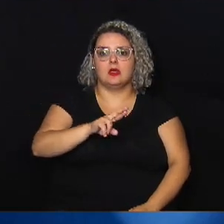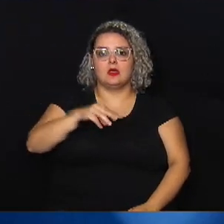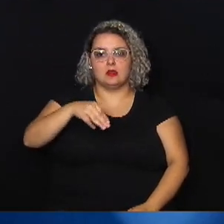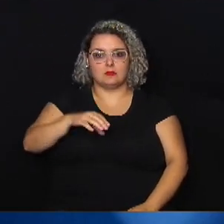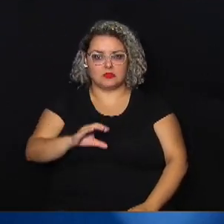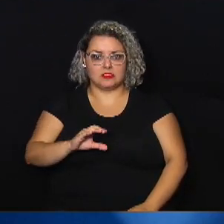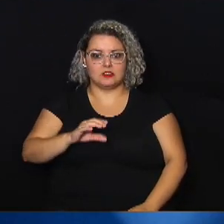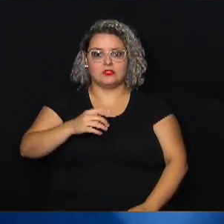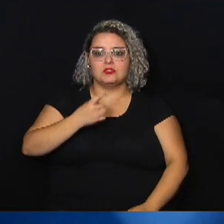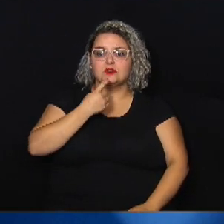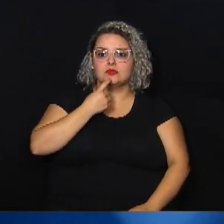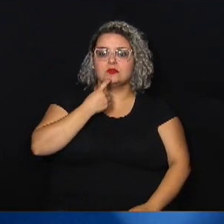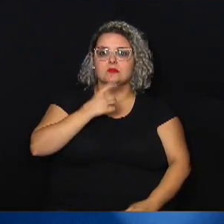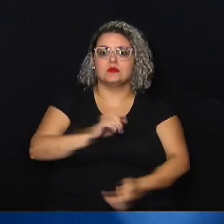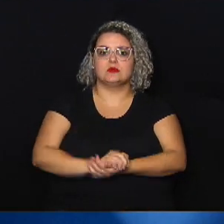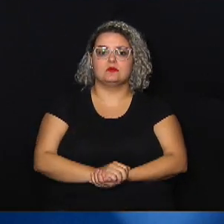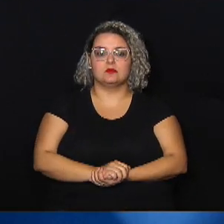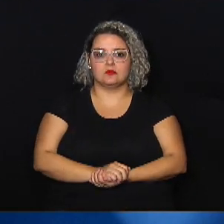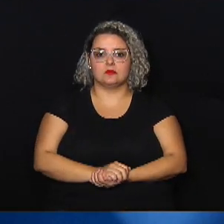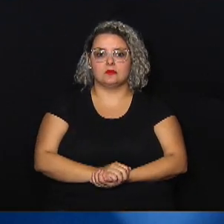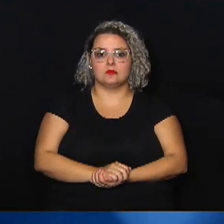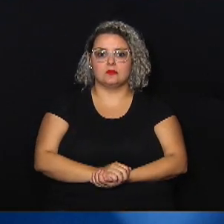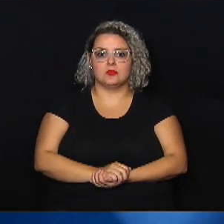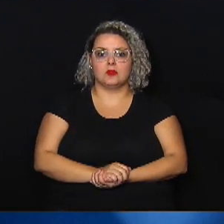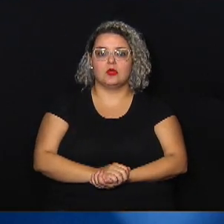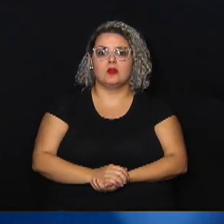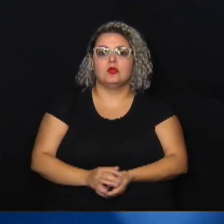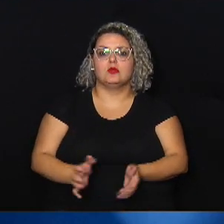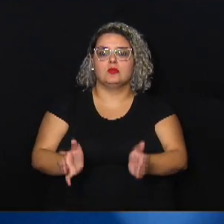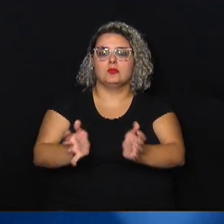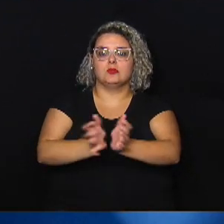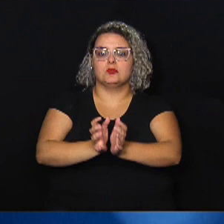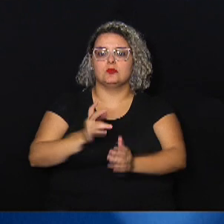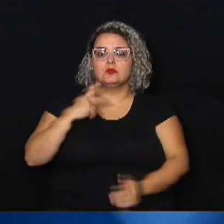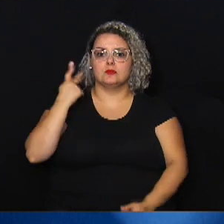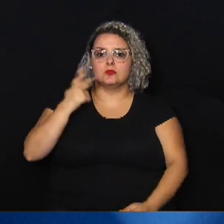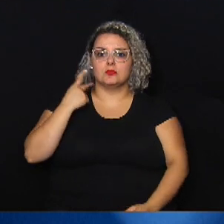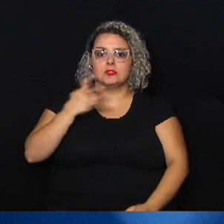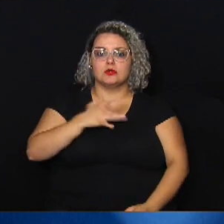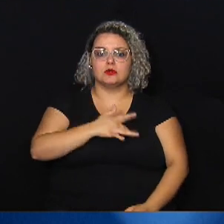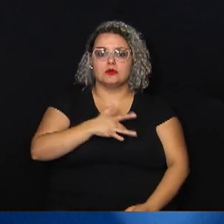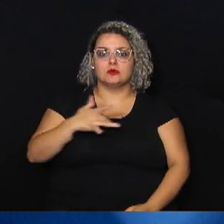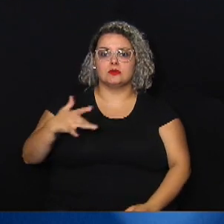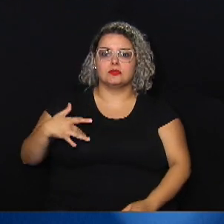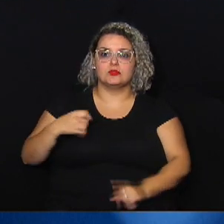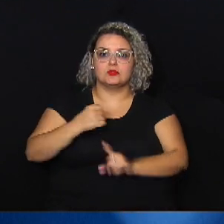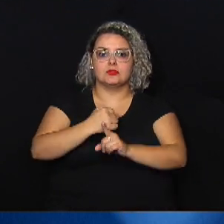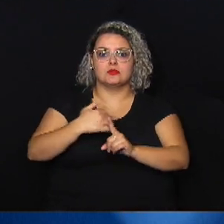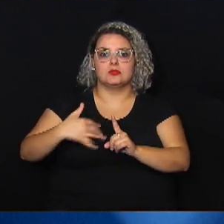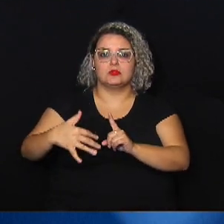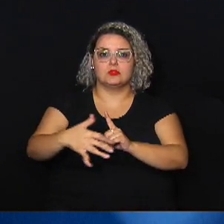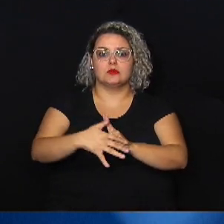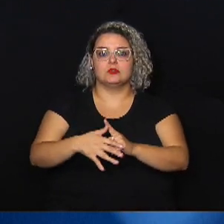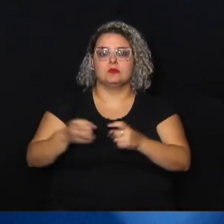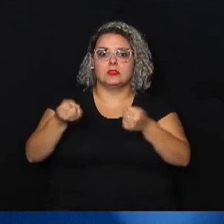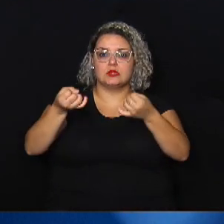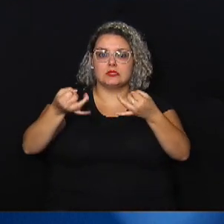Campinas. Comissão Permanente de Política Social e Saúde faz reunião para Executivo